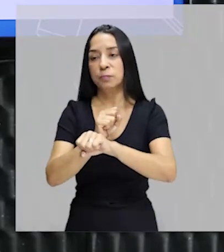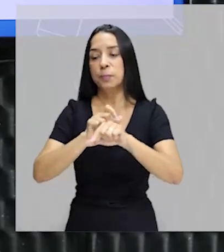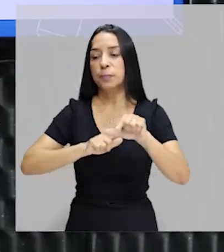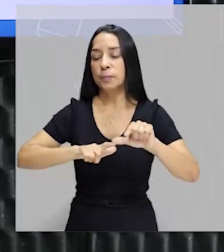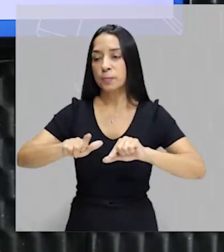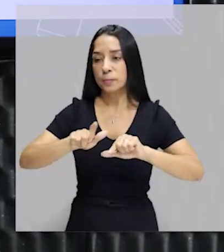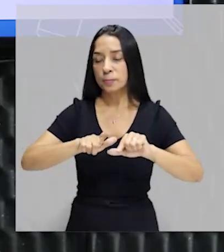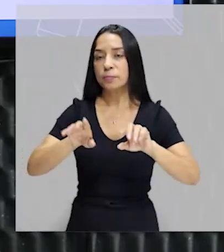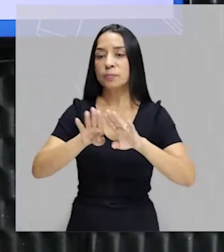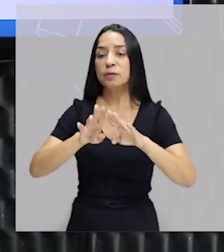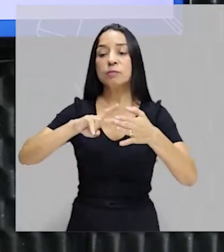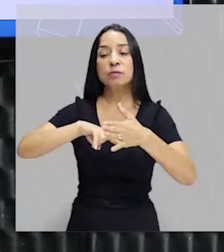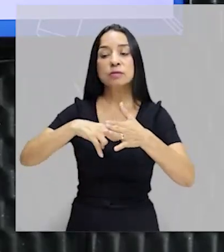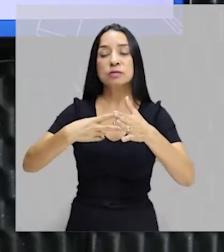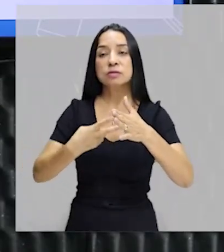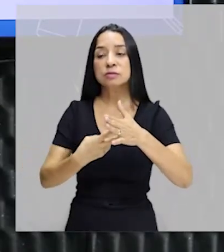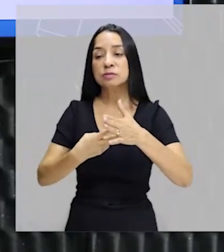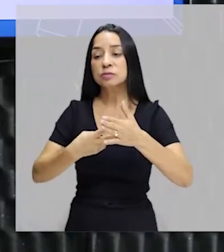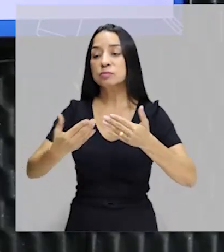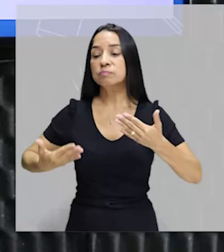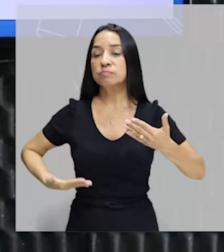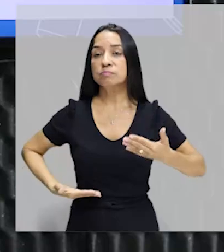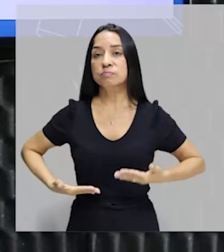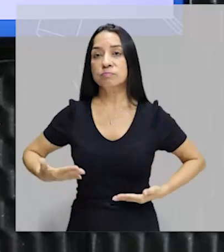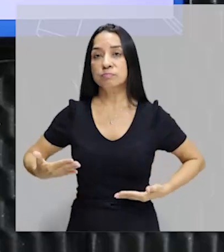Trabalho já foi sinônimo de servidão.